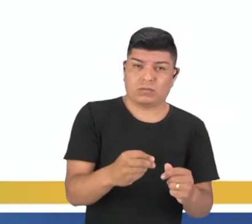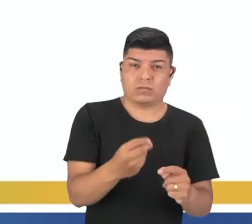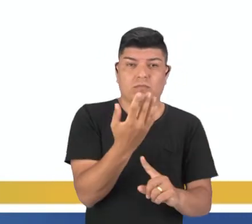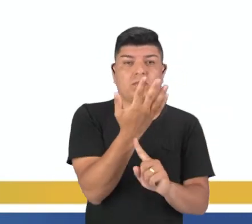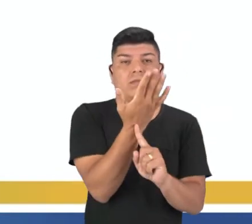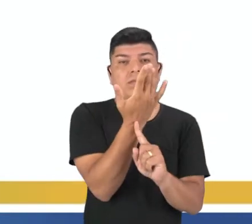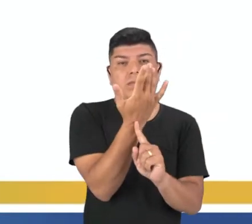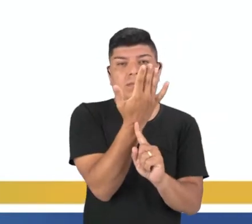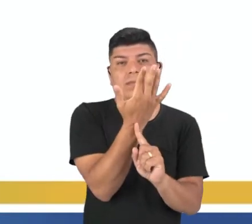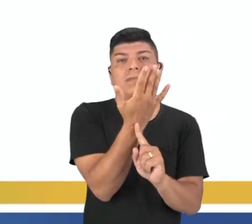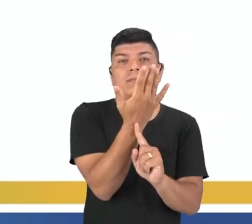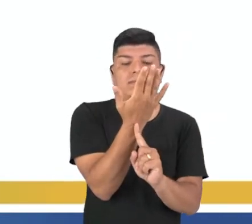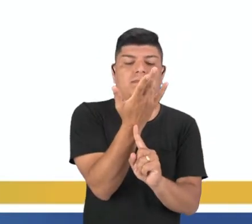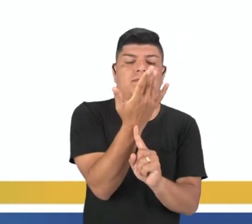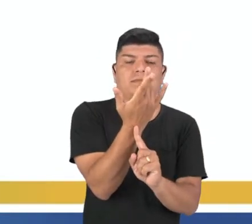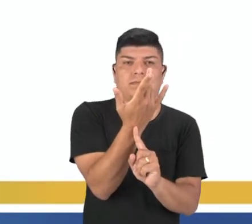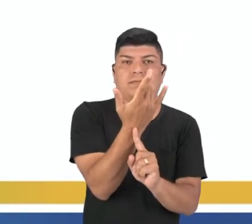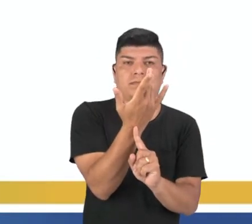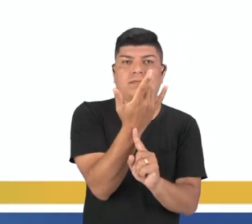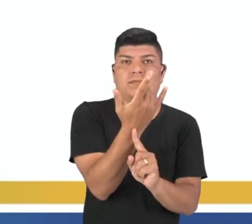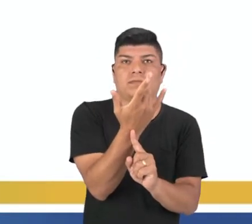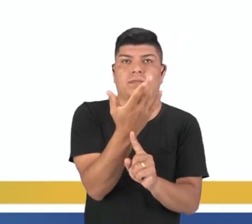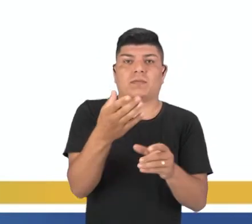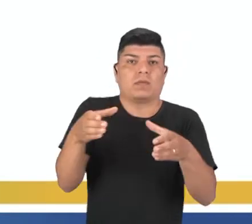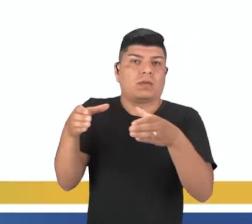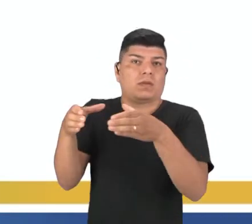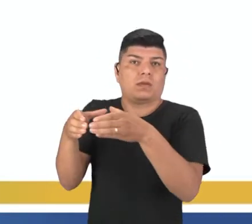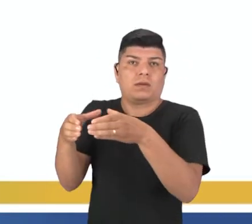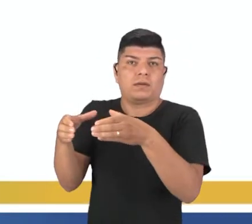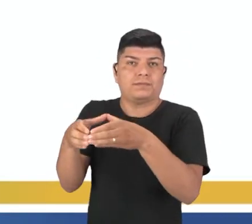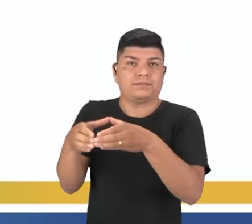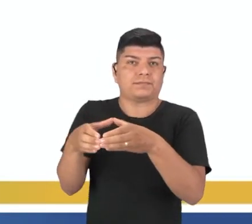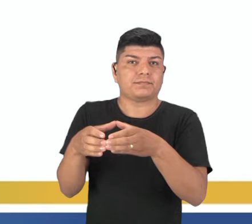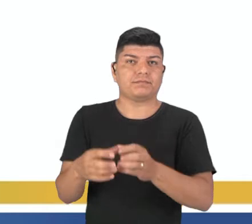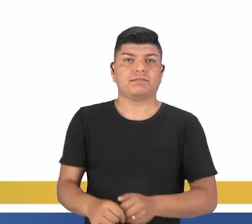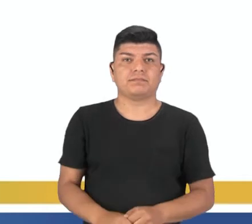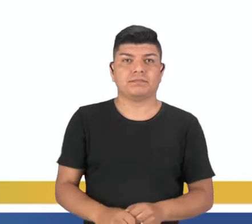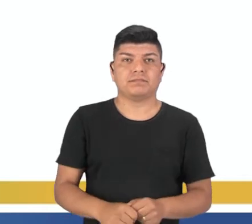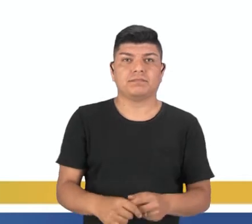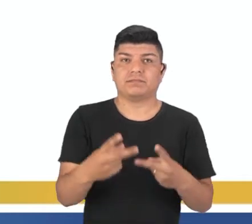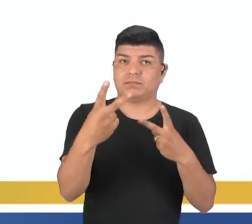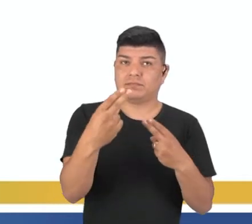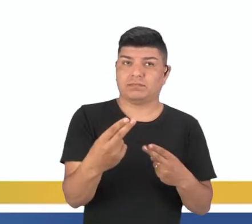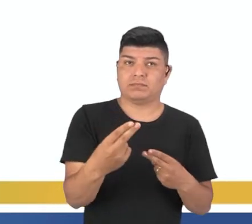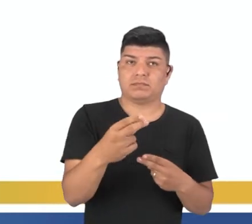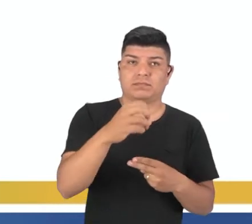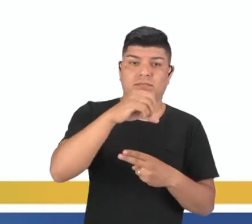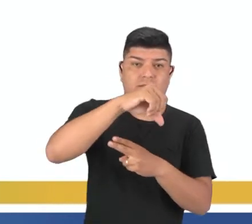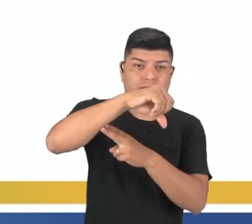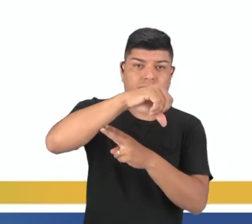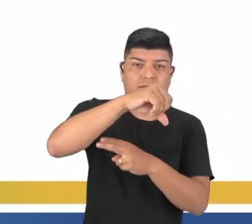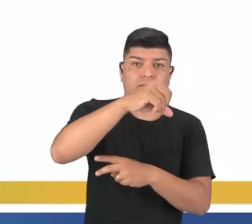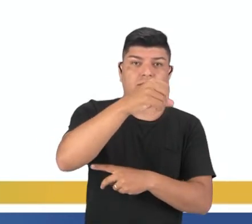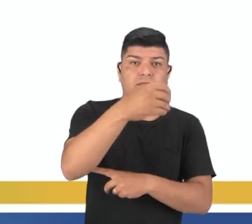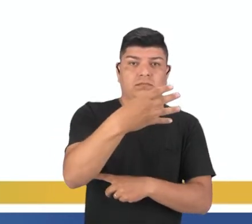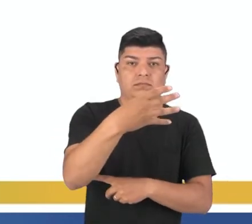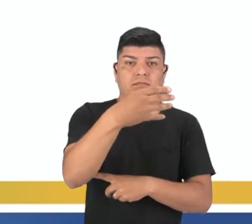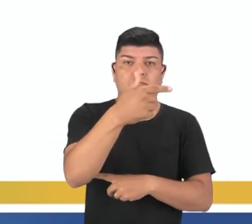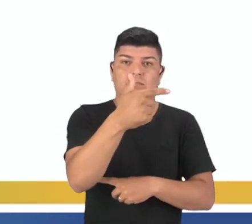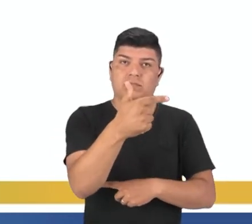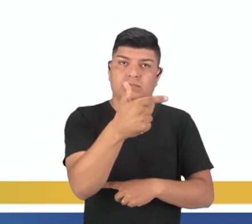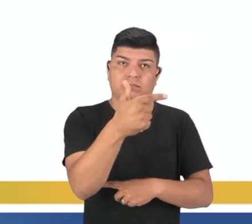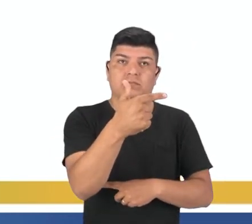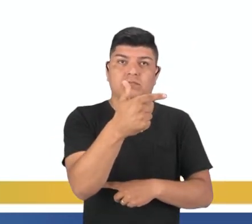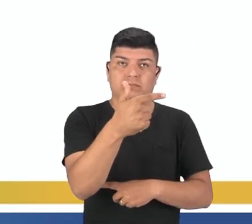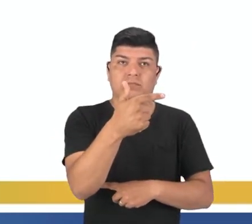de velas, né, nesse pacote vai ser igual a 942,